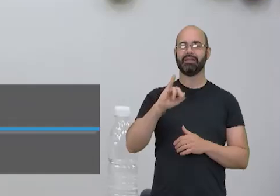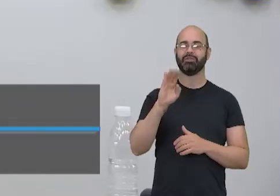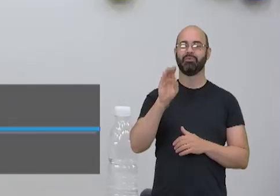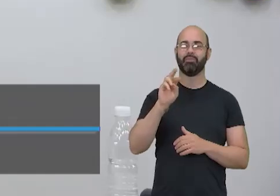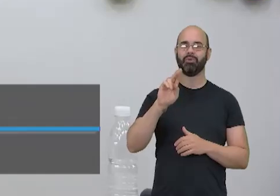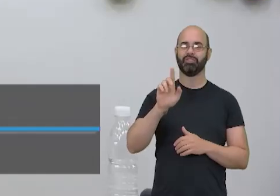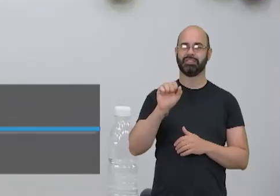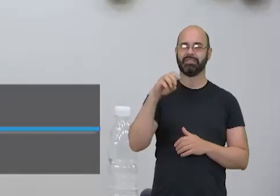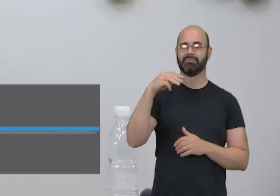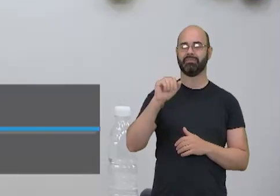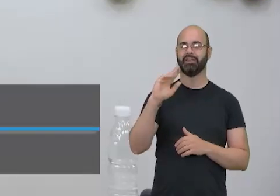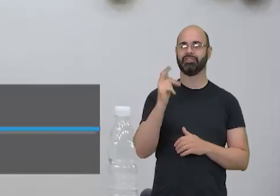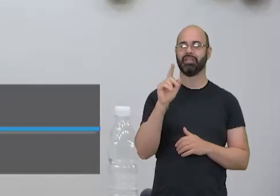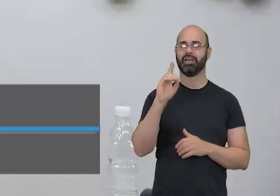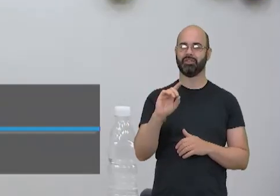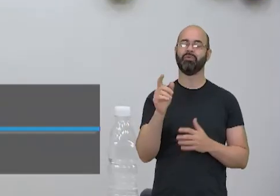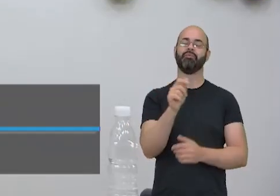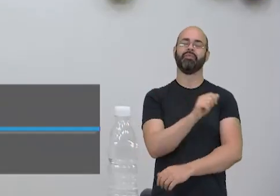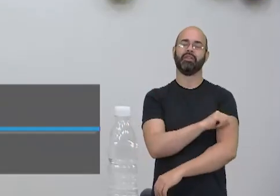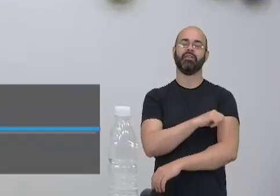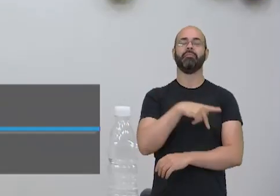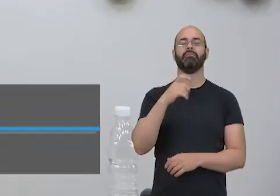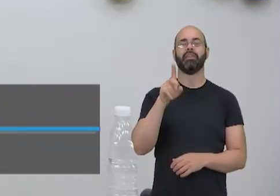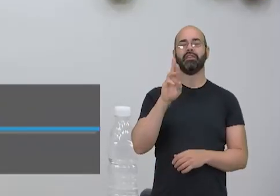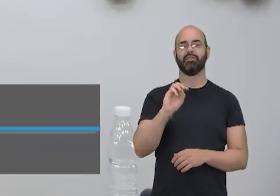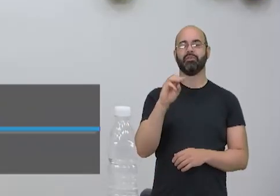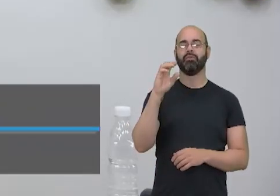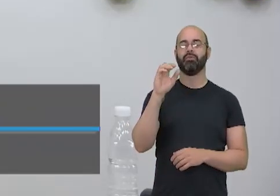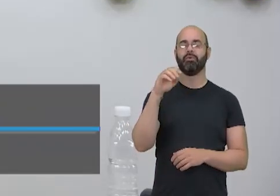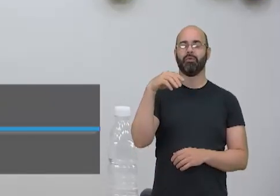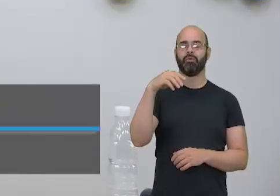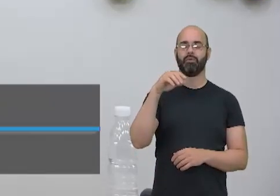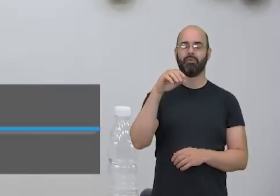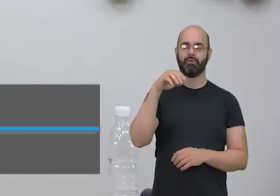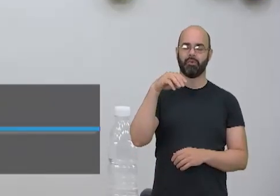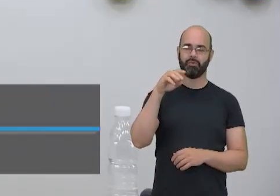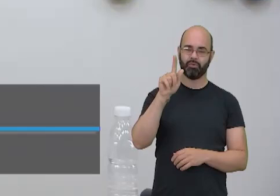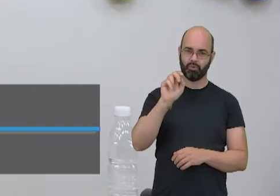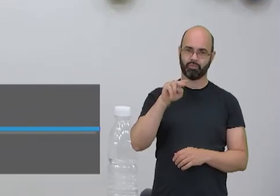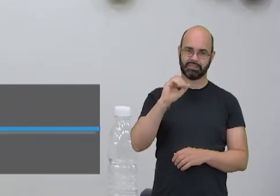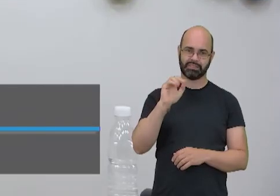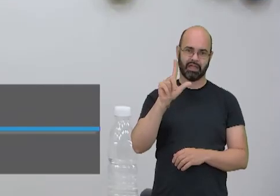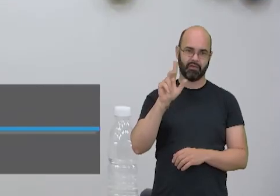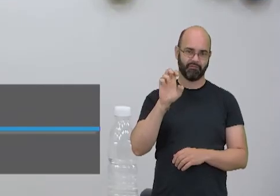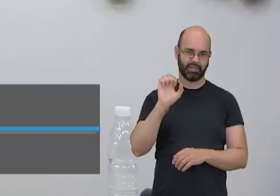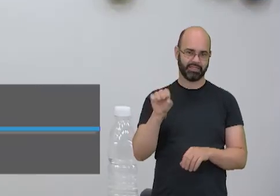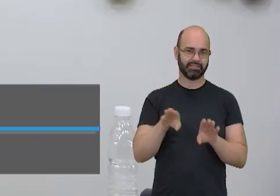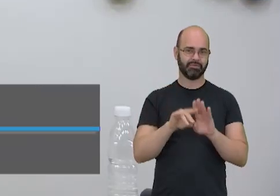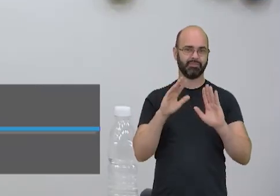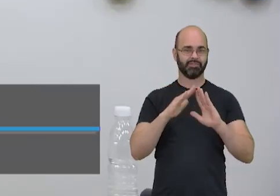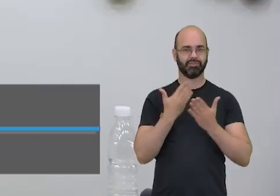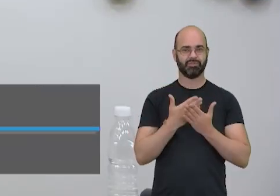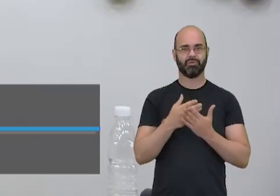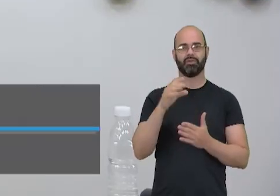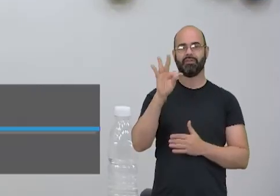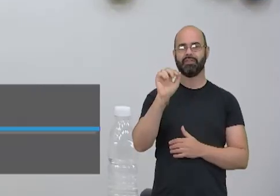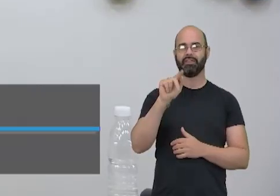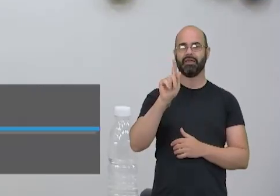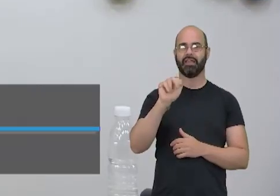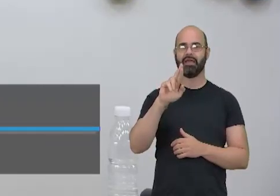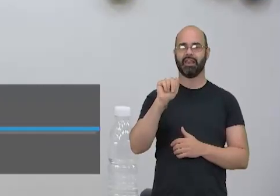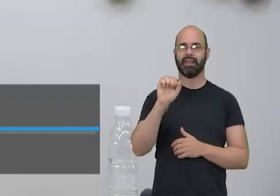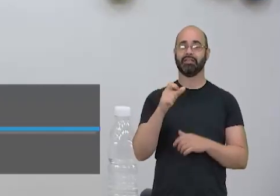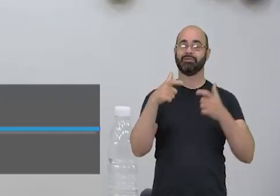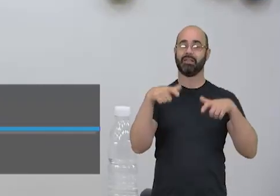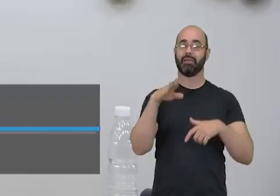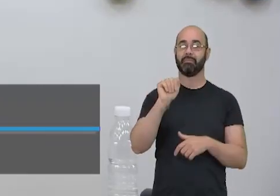alunos Pedro, Arthur, Daniel, Igor Gonçalves, da Escola Estadual Tangarás, lá de Bauru. Eles